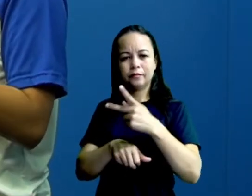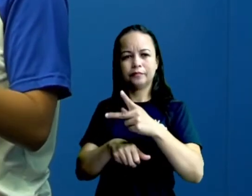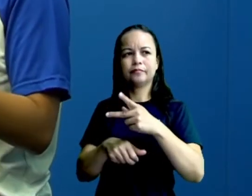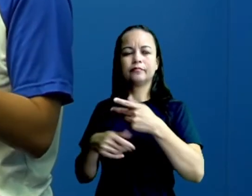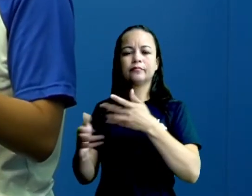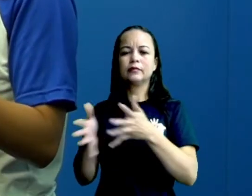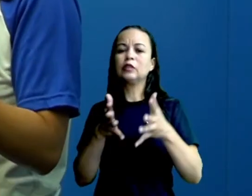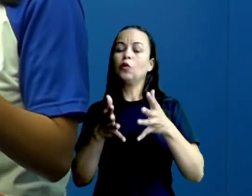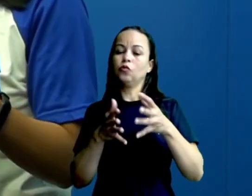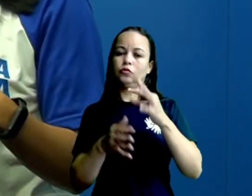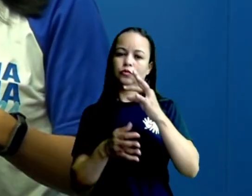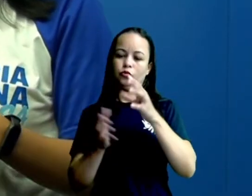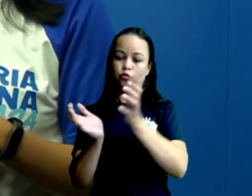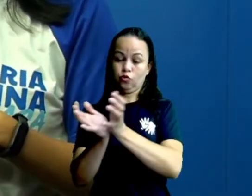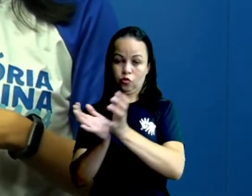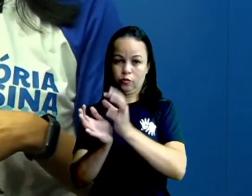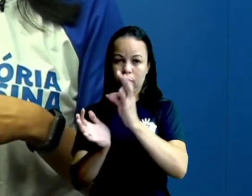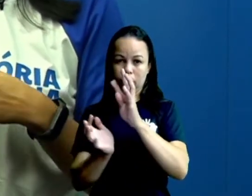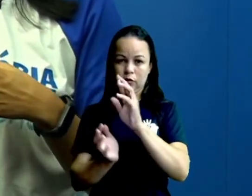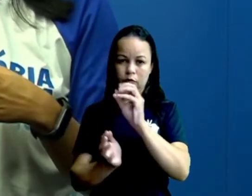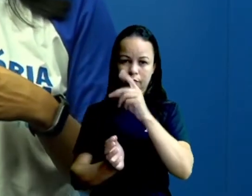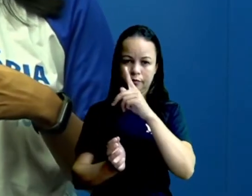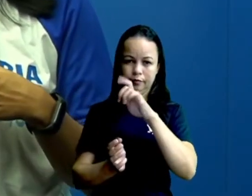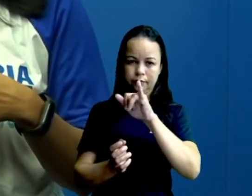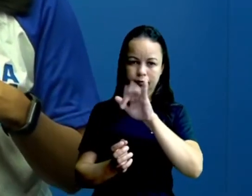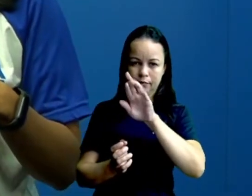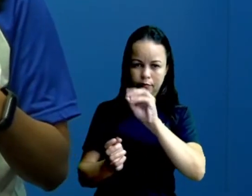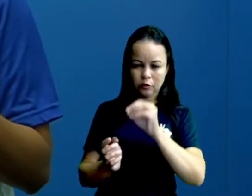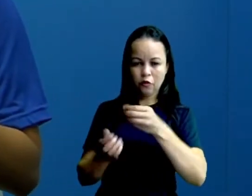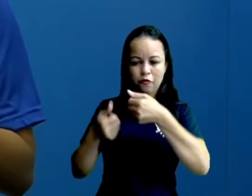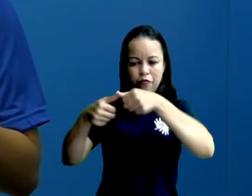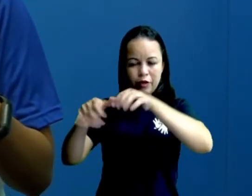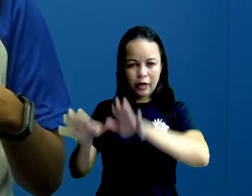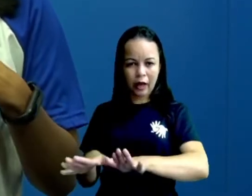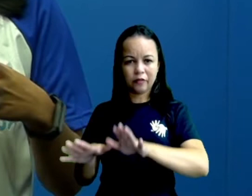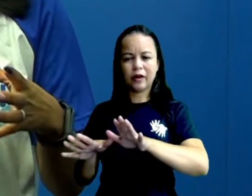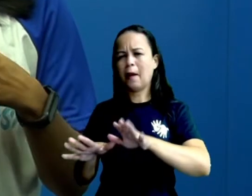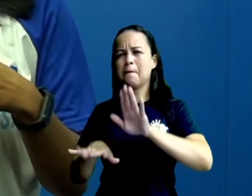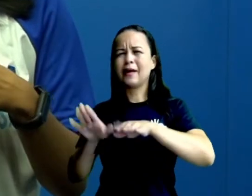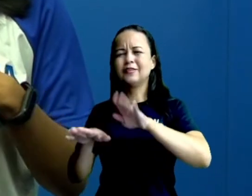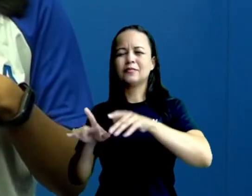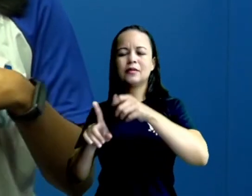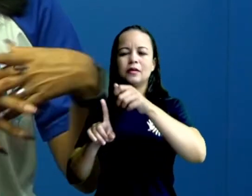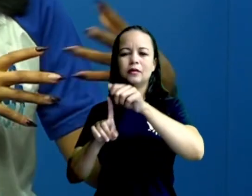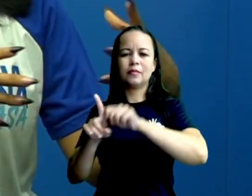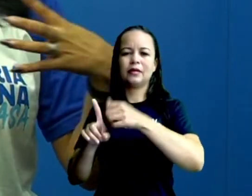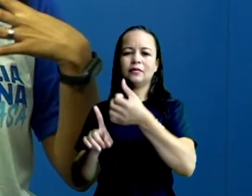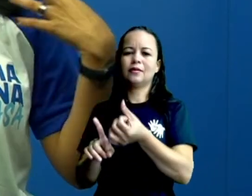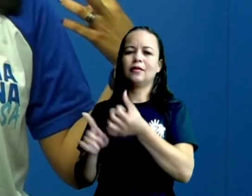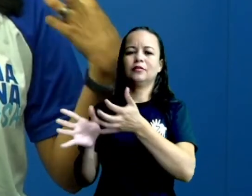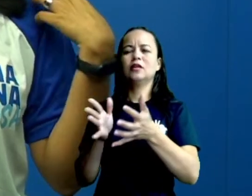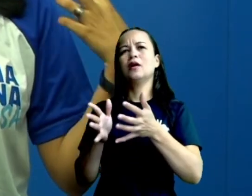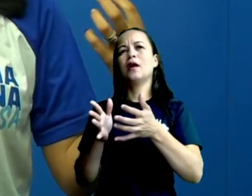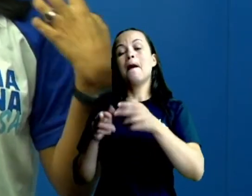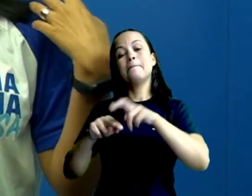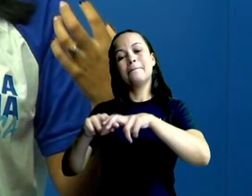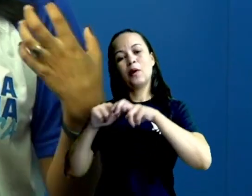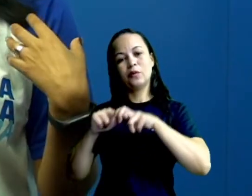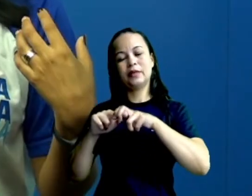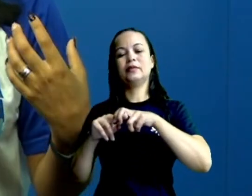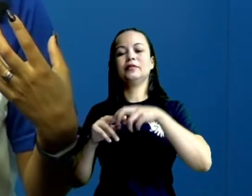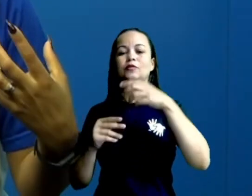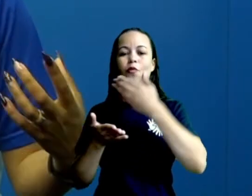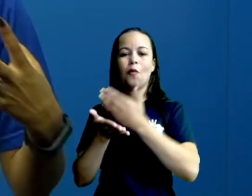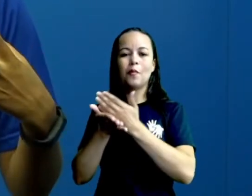vezes os tropeiros permaneciam até 6 meses. Por isso, nesse lugar desenvolveram-se feiras